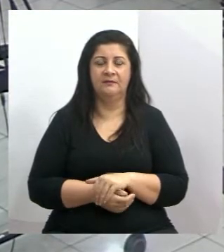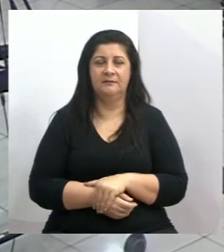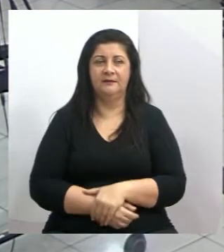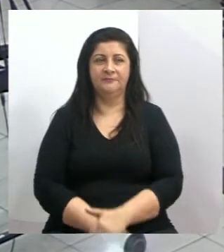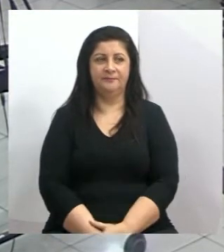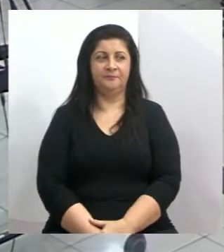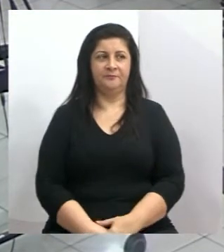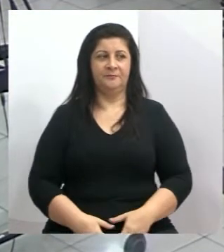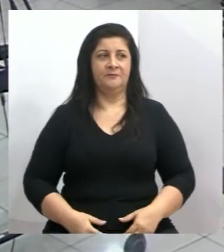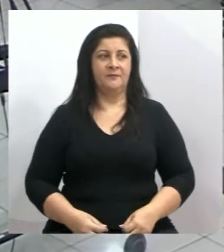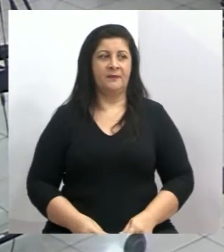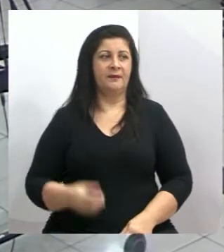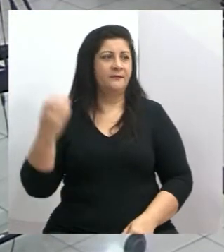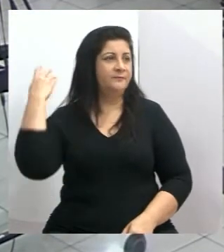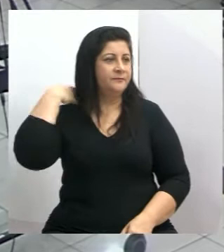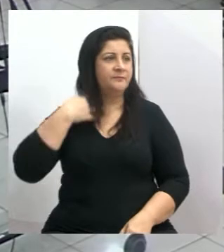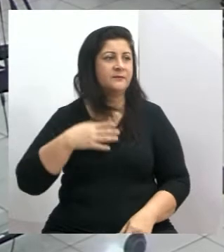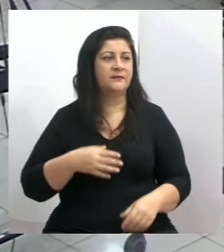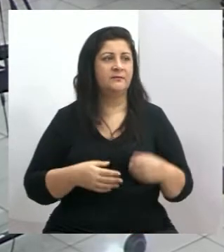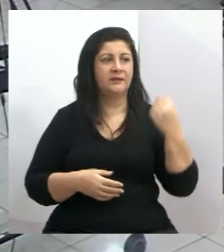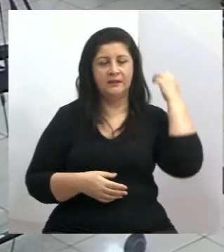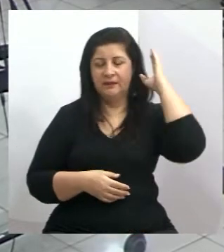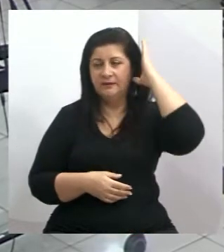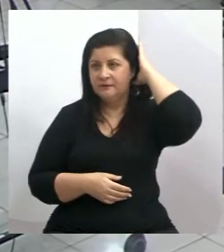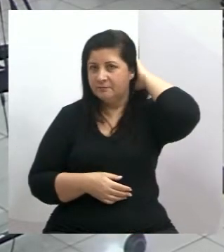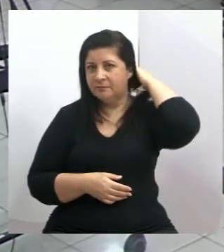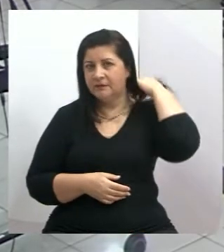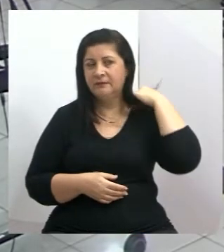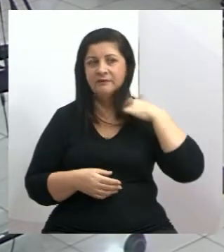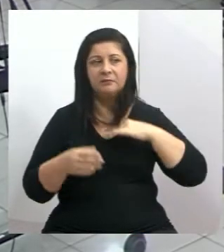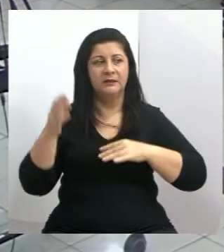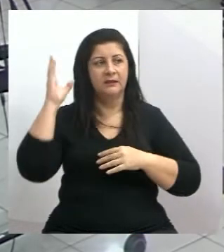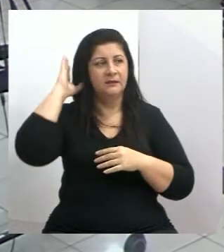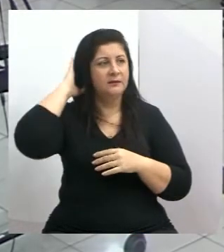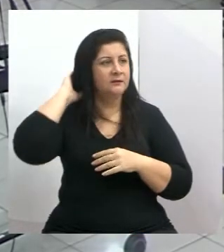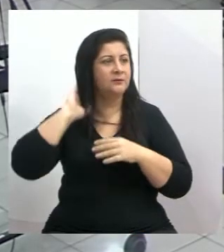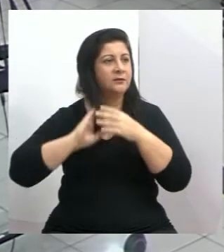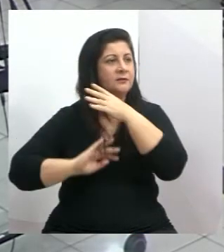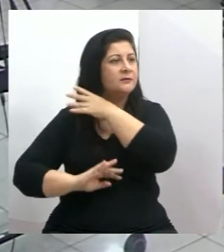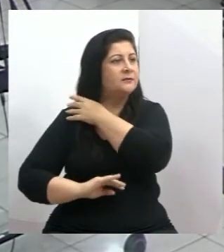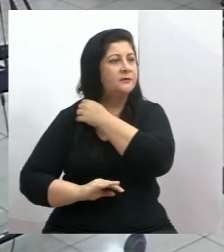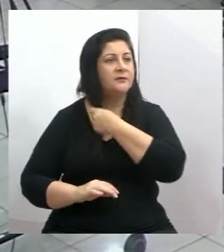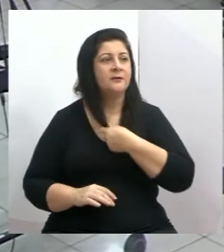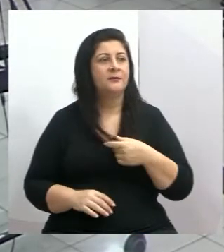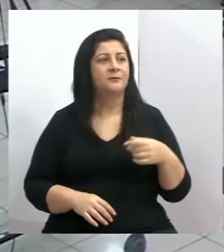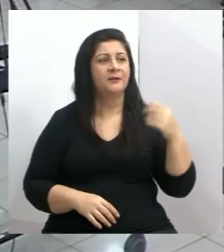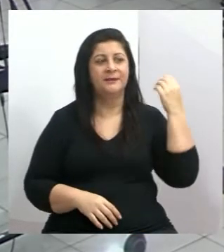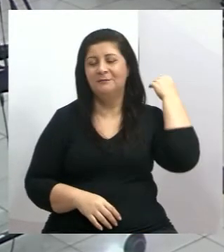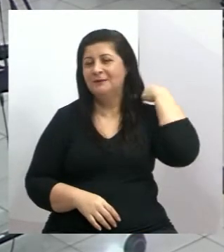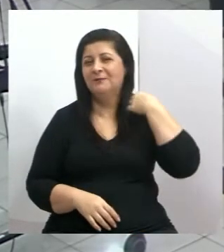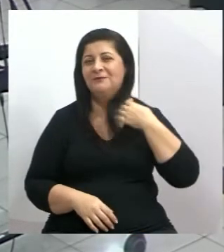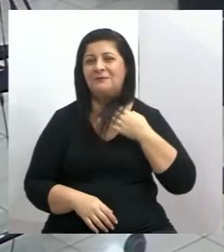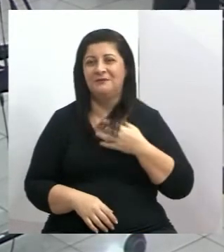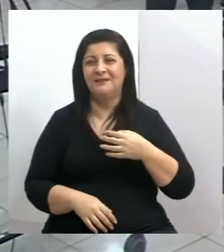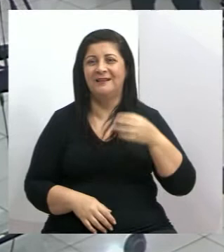E aí E aí e acabou Recreio mesmo